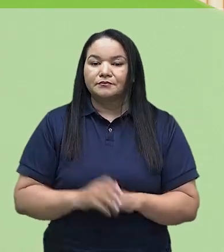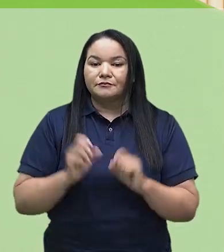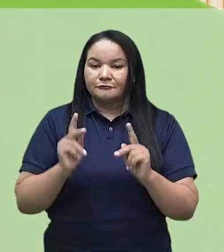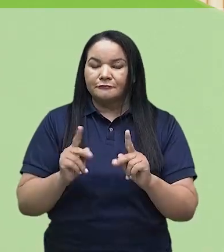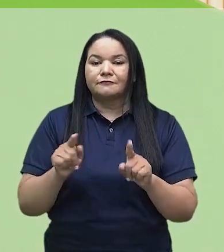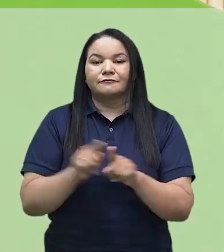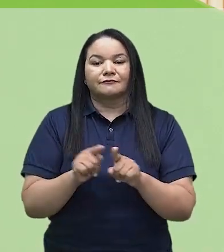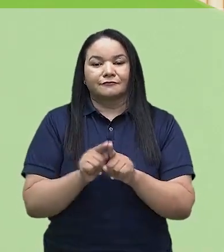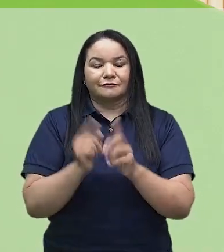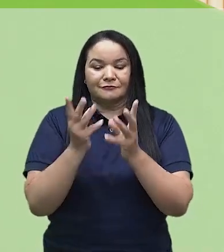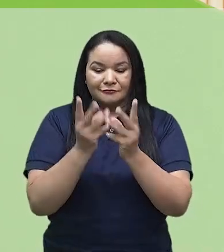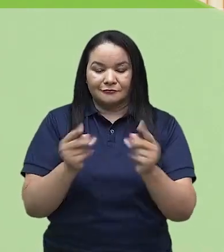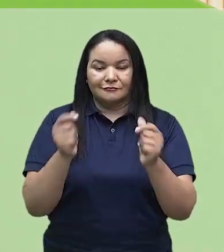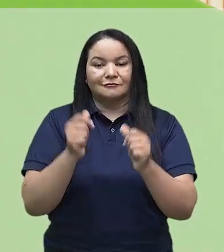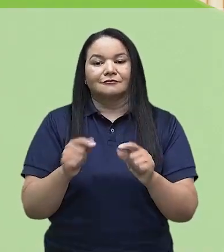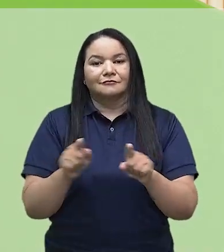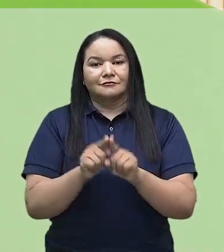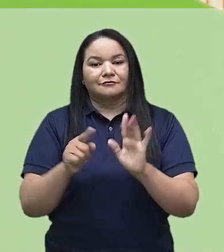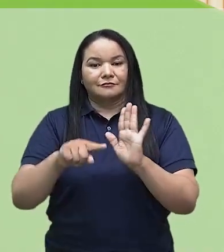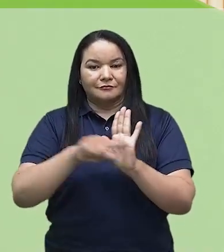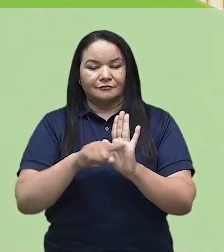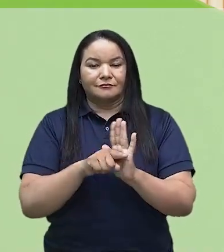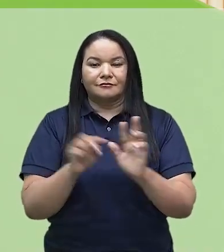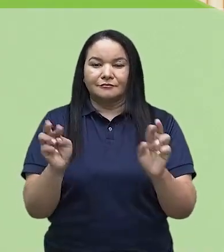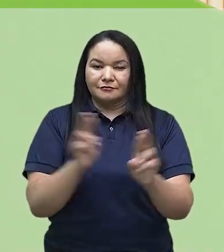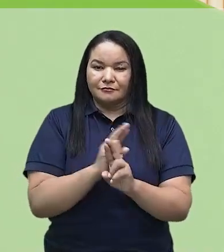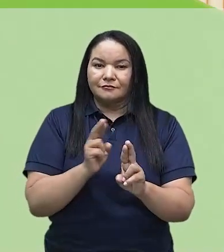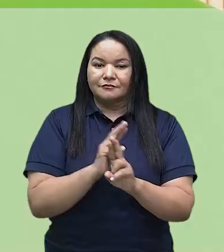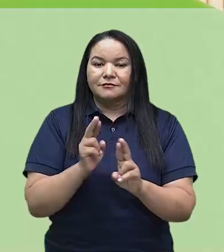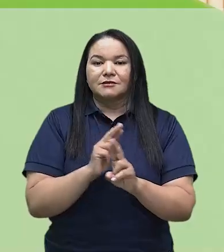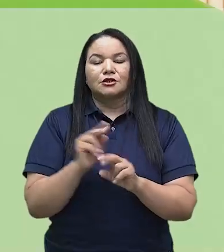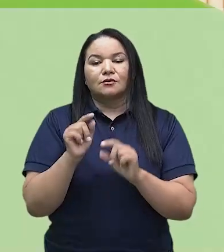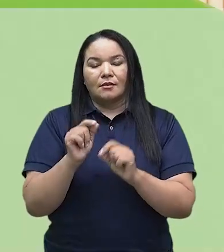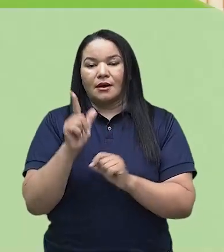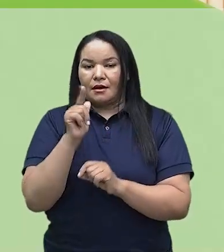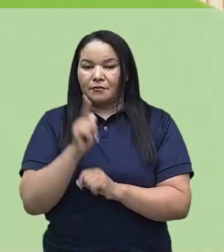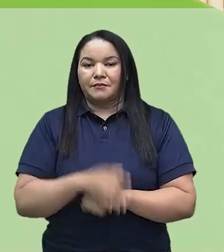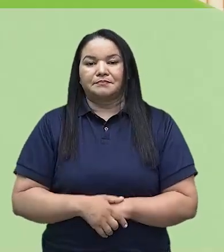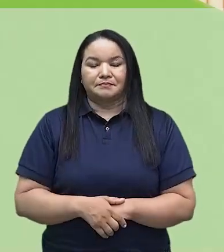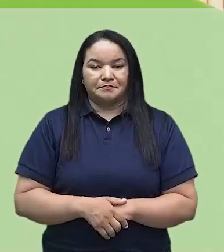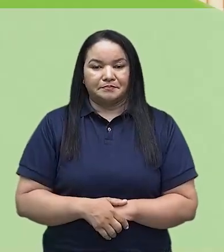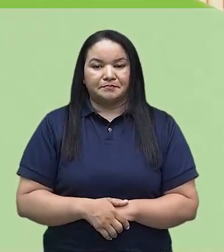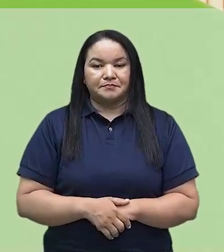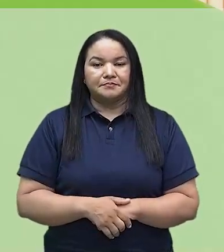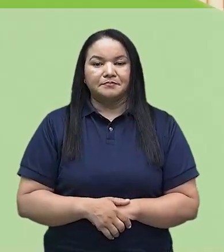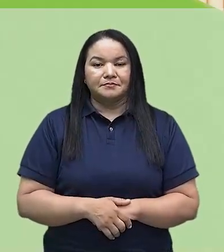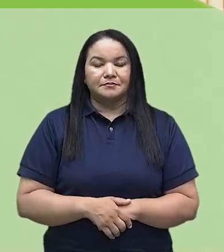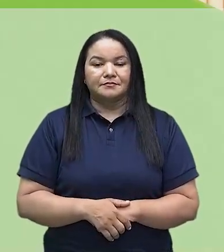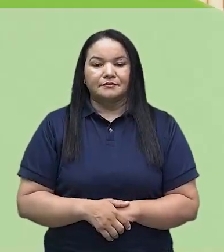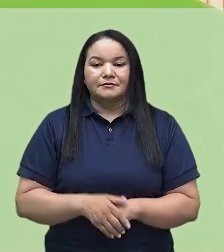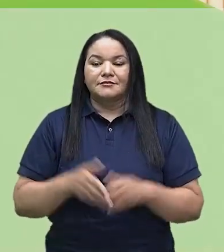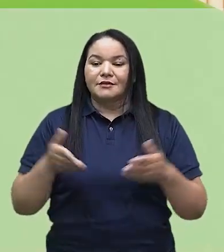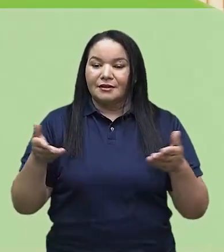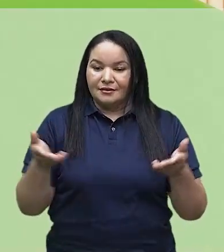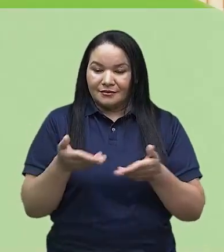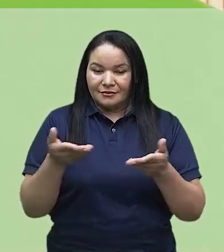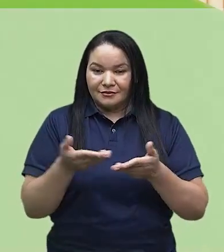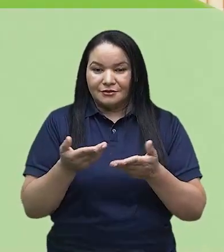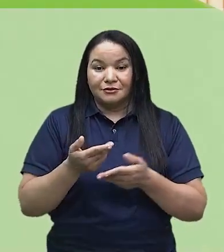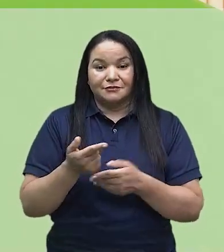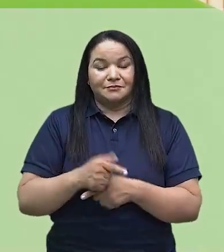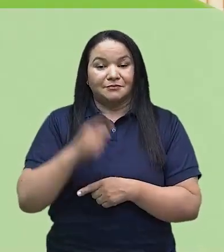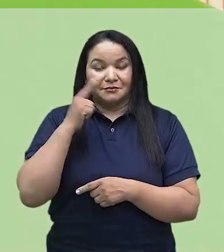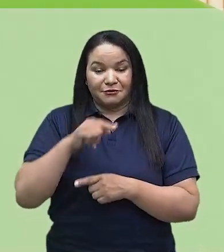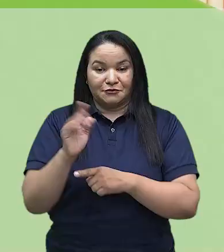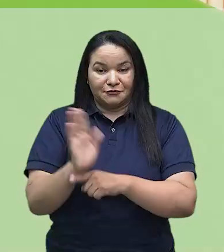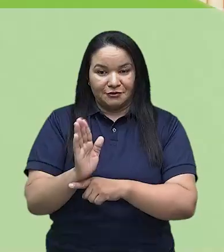de ebulição baixo em relação, por exemplo, ao da água, tá bom? Agora, a gente também vai ver um